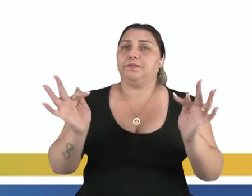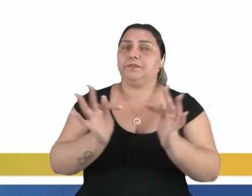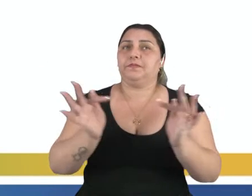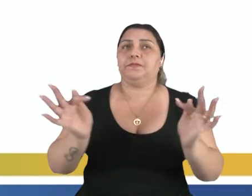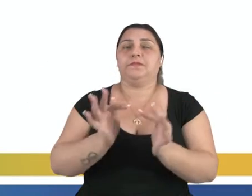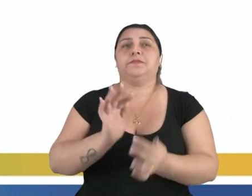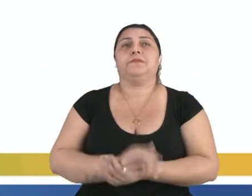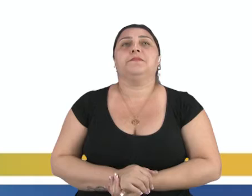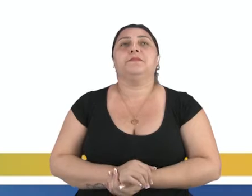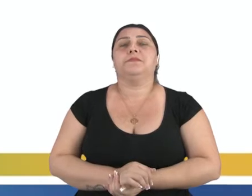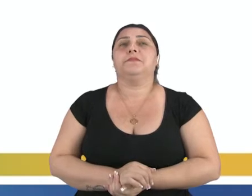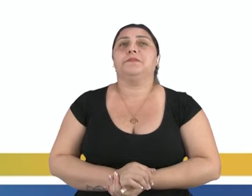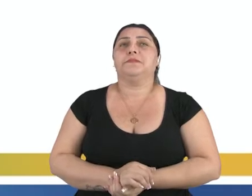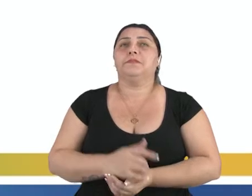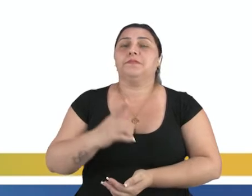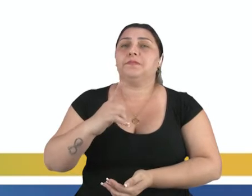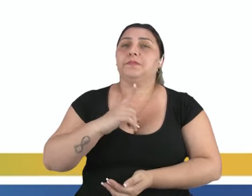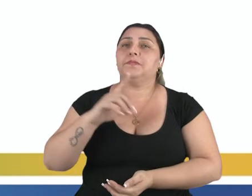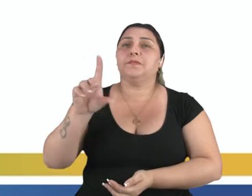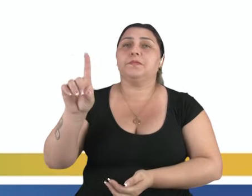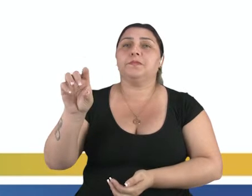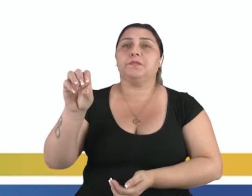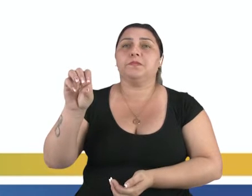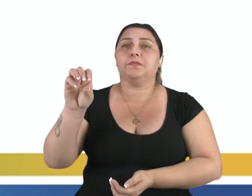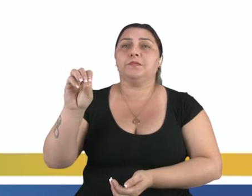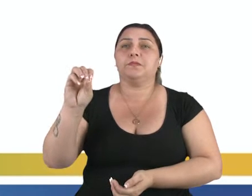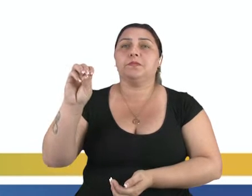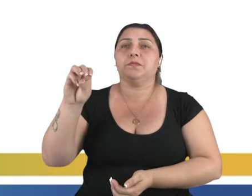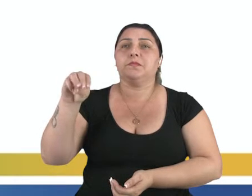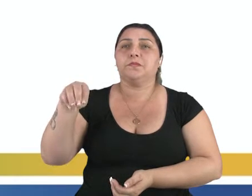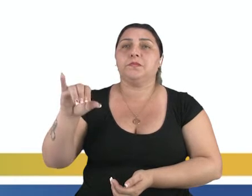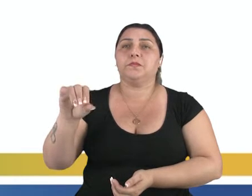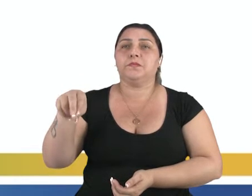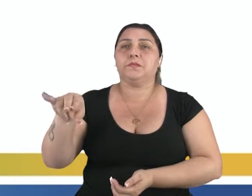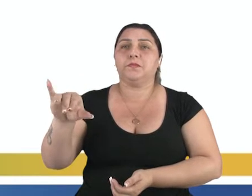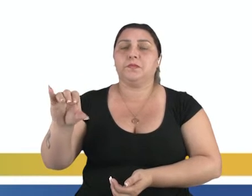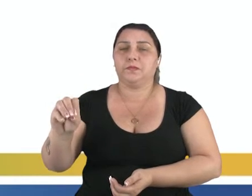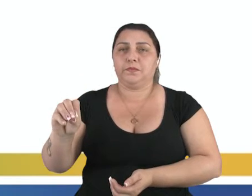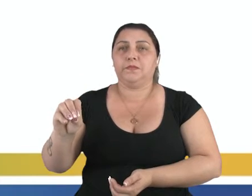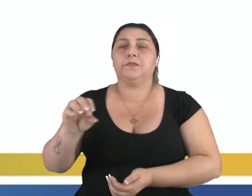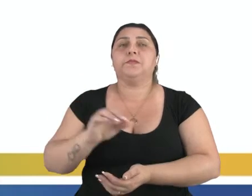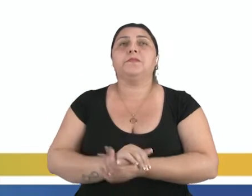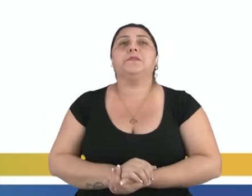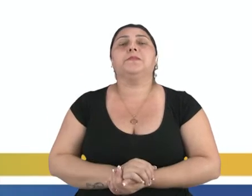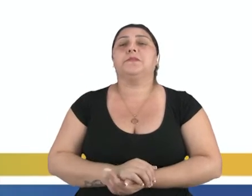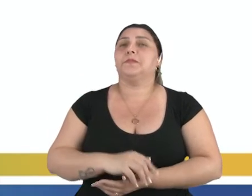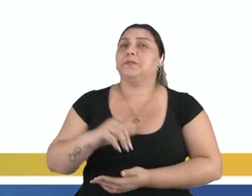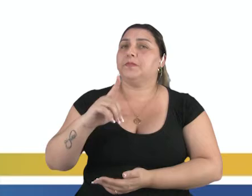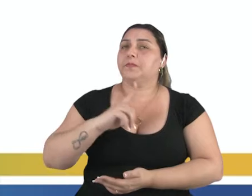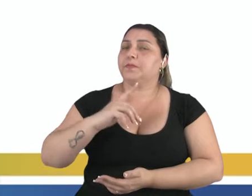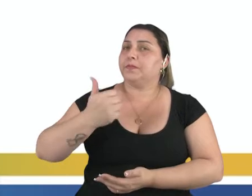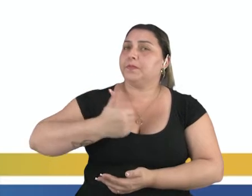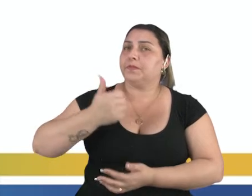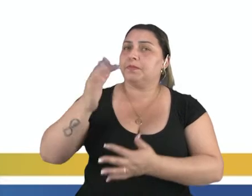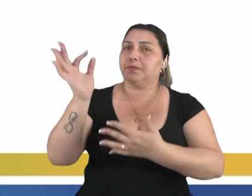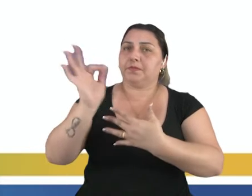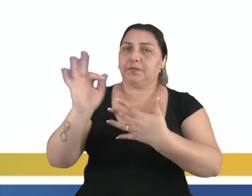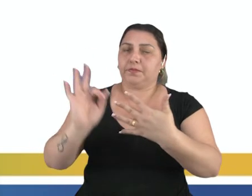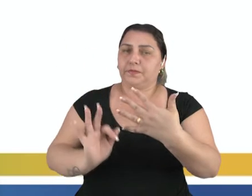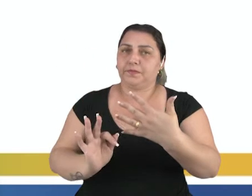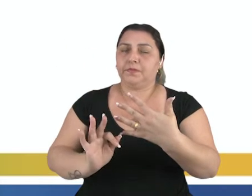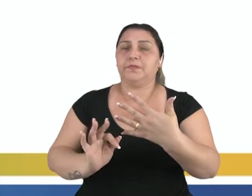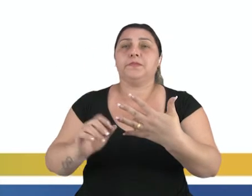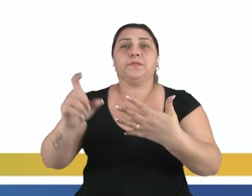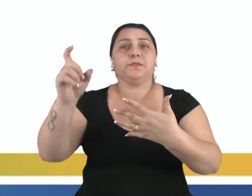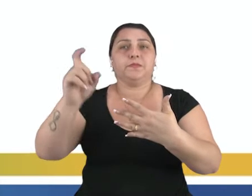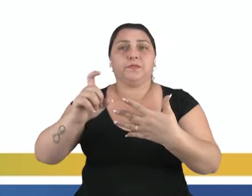certo? No eixo do x, e aí nós temos o primeiro elemento, que é o x1, e o segundo elemento,